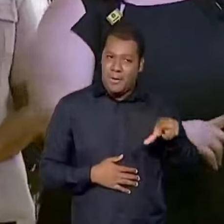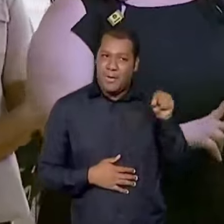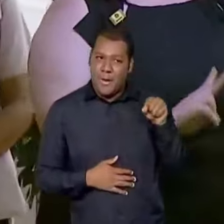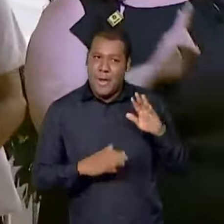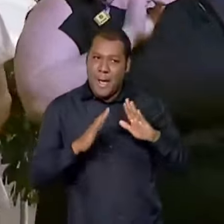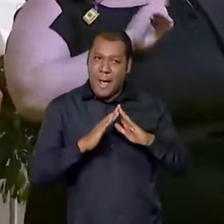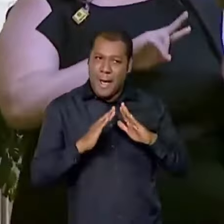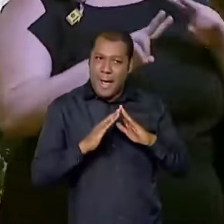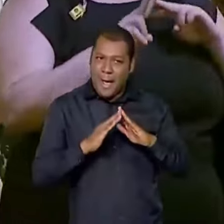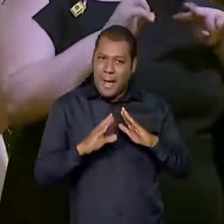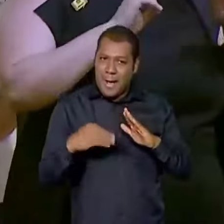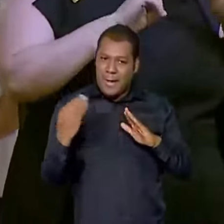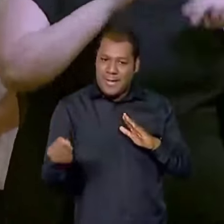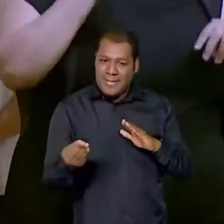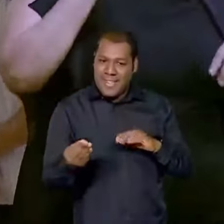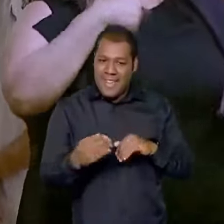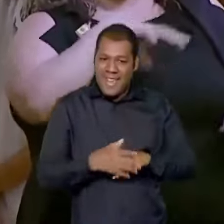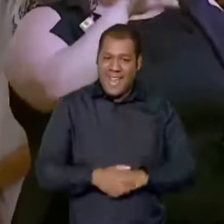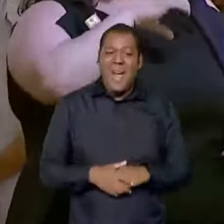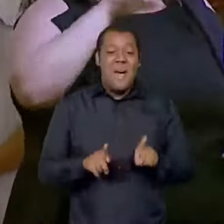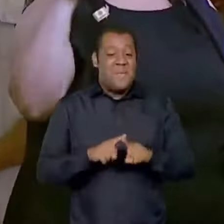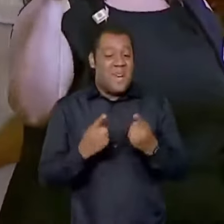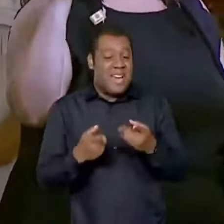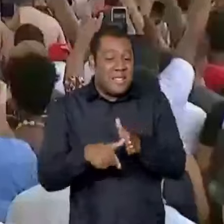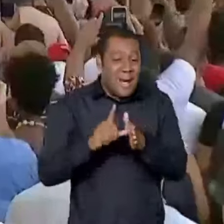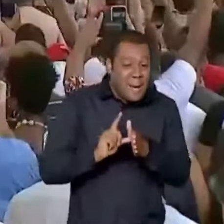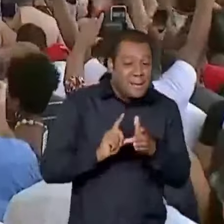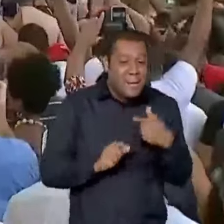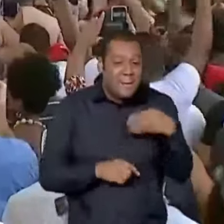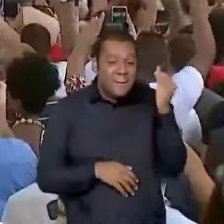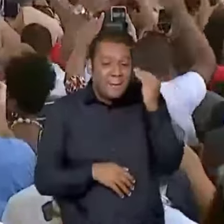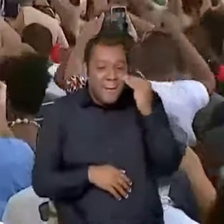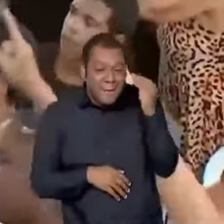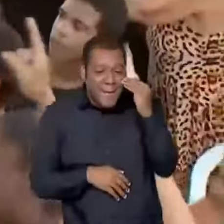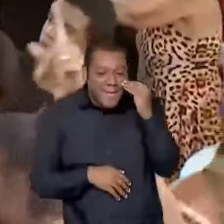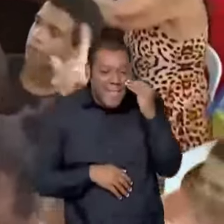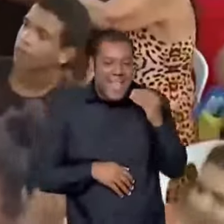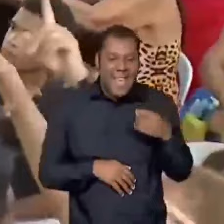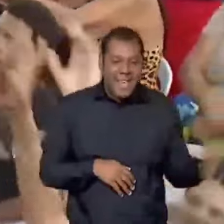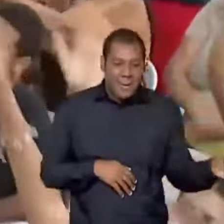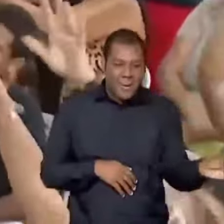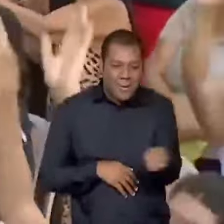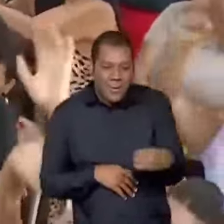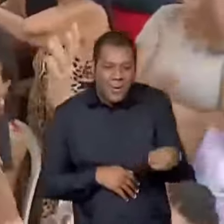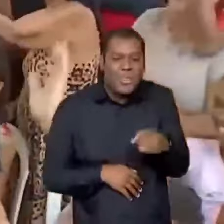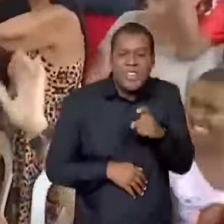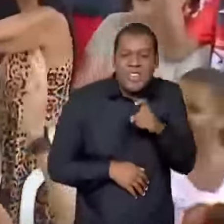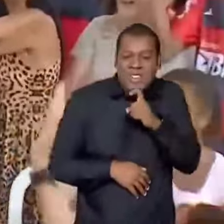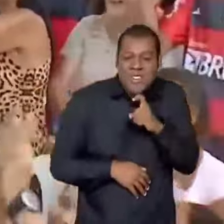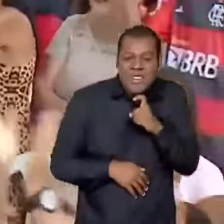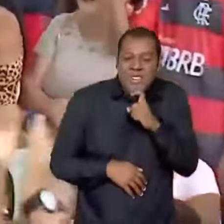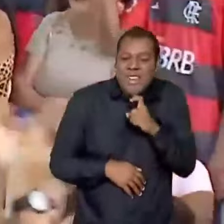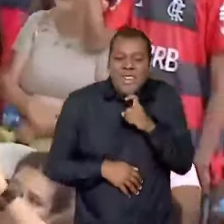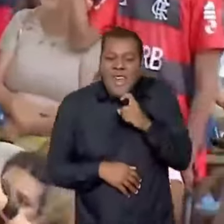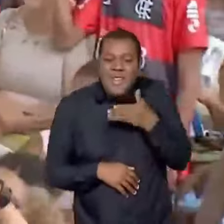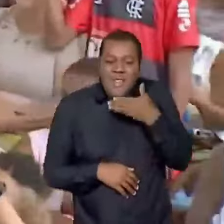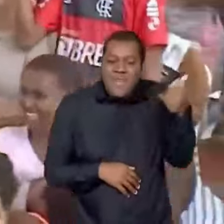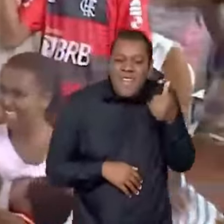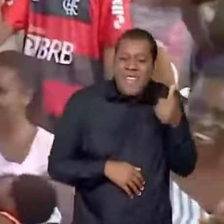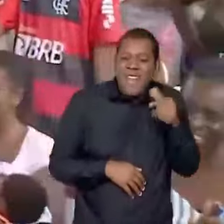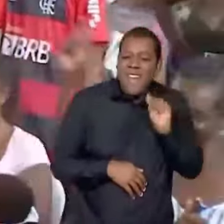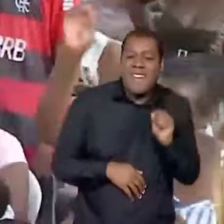é que tem a cerveja mais gelada. E eu vou tomar uma cervejinha com